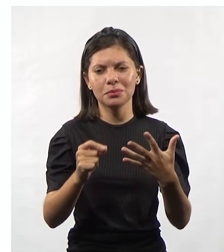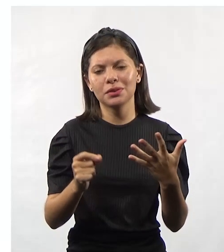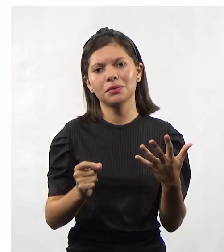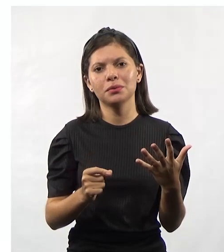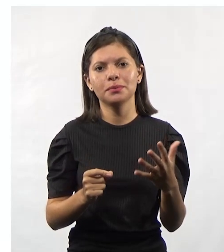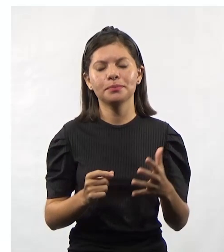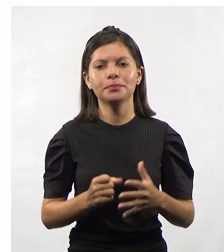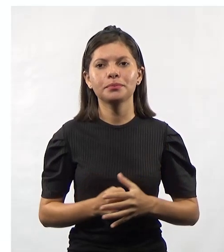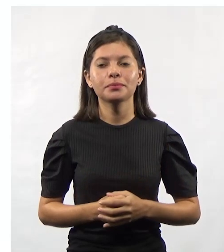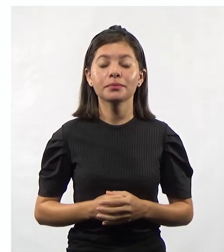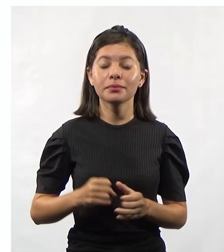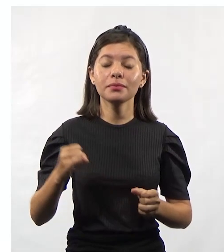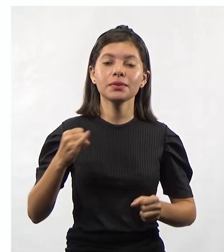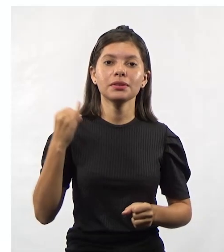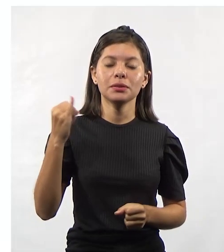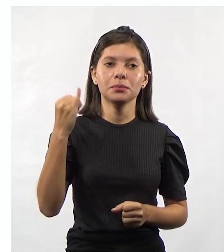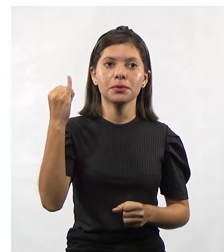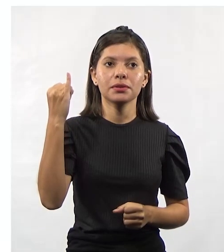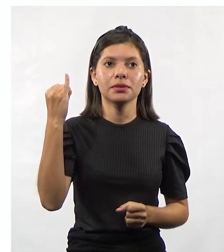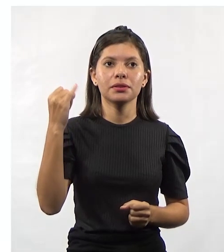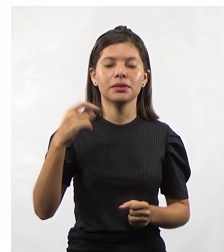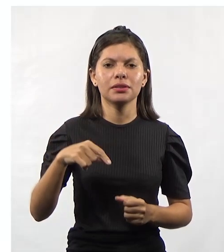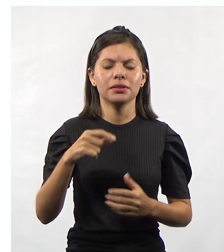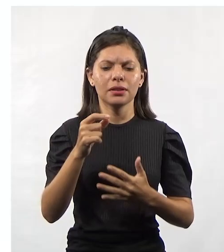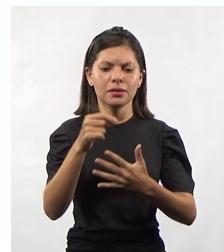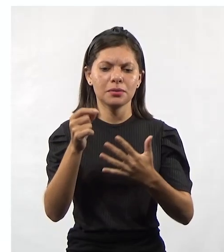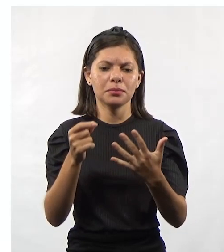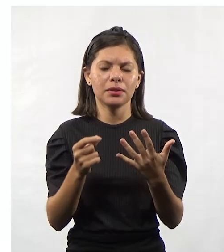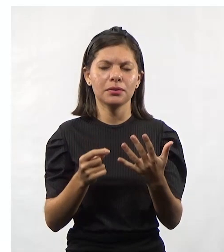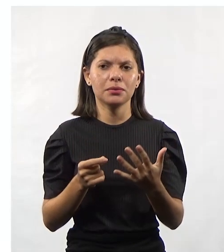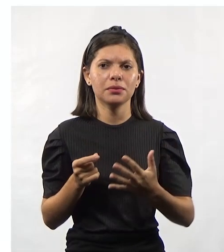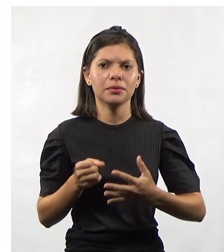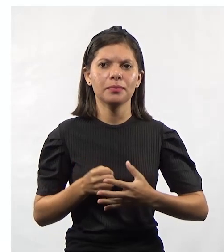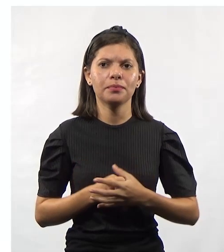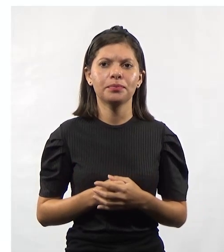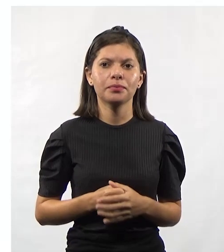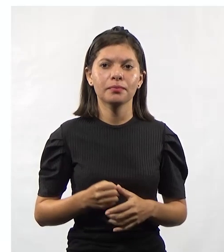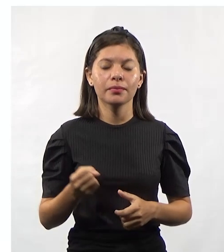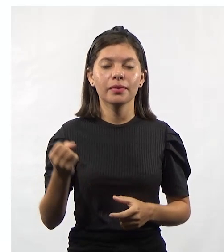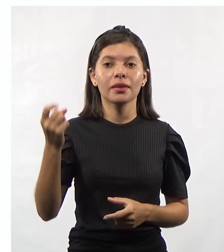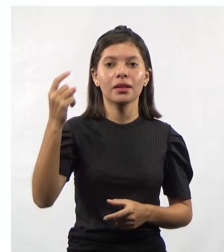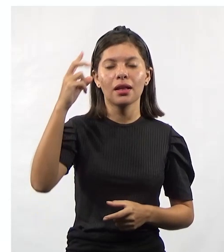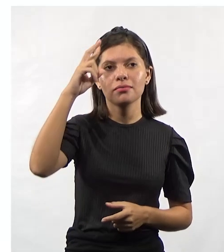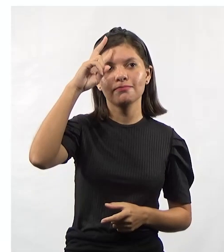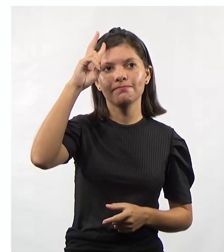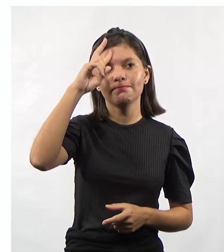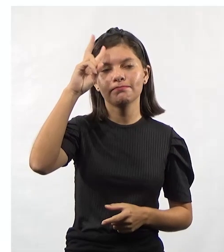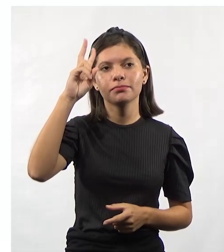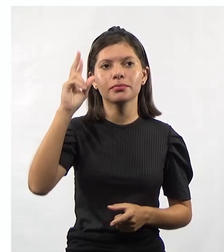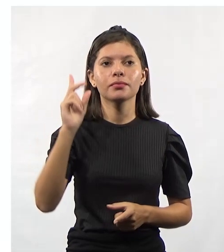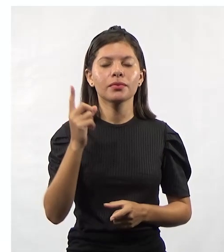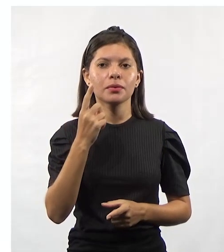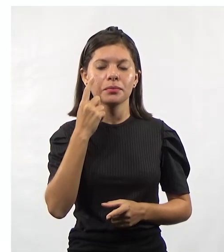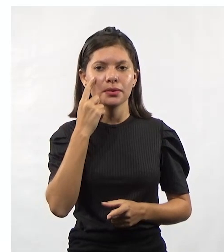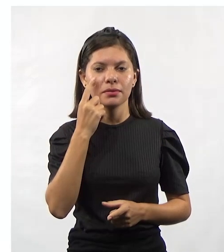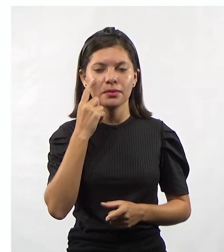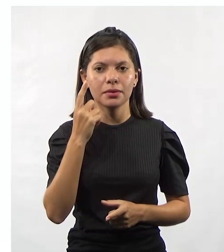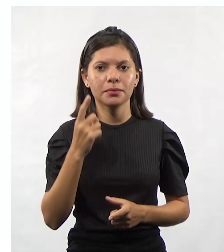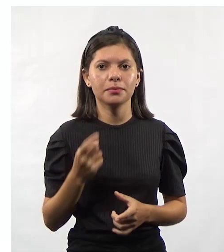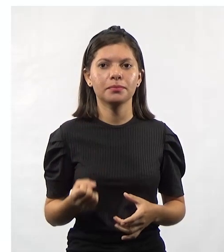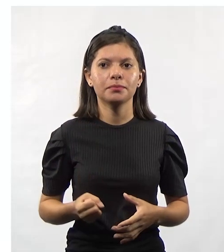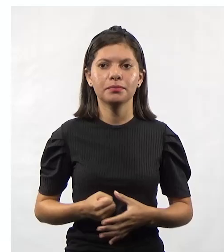esses aspectos. Mas é importante que esses aspectos eles sejam lembrados, né? Eles